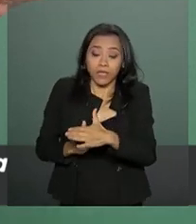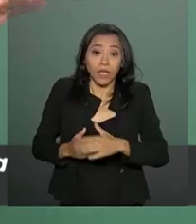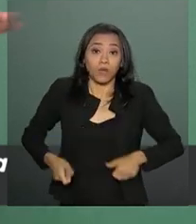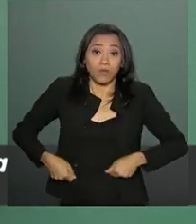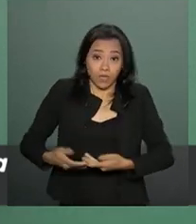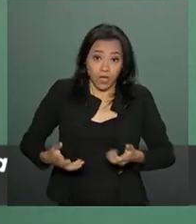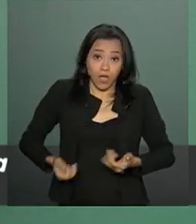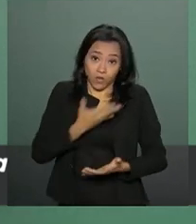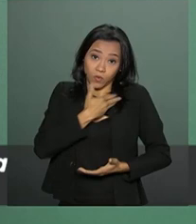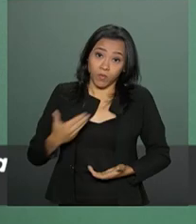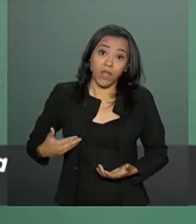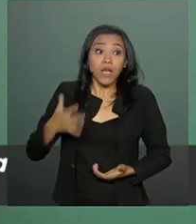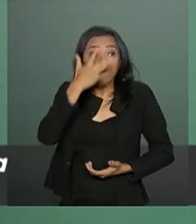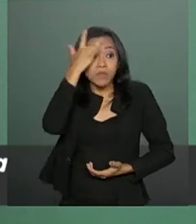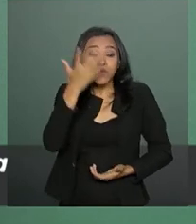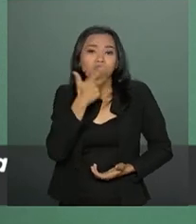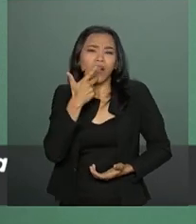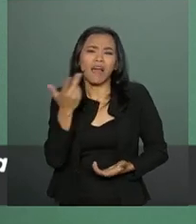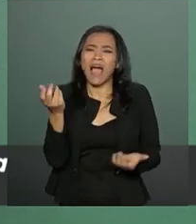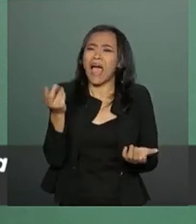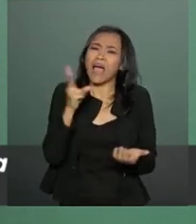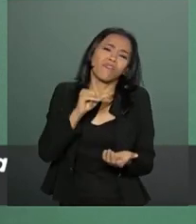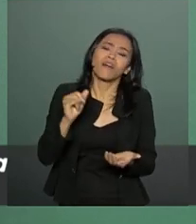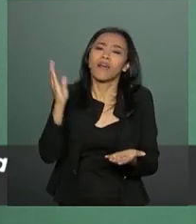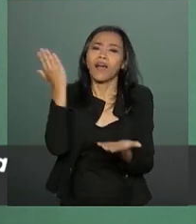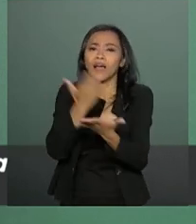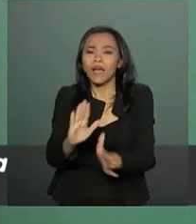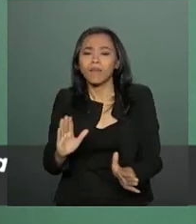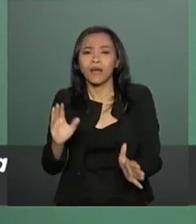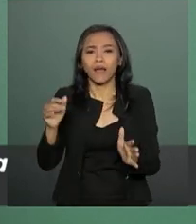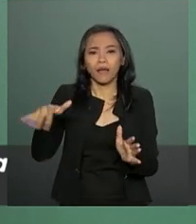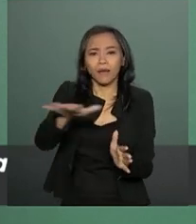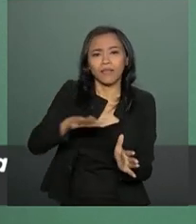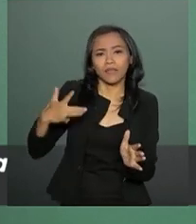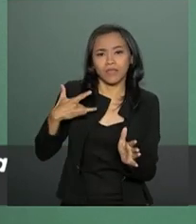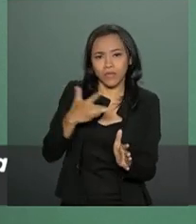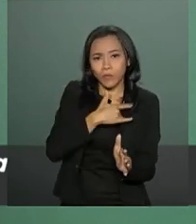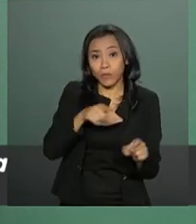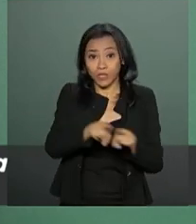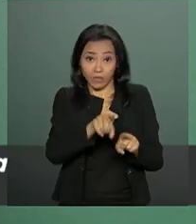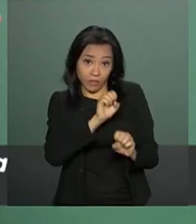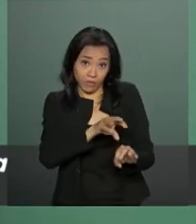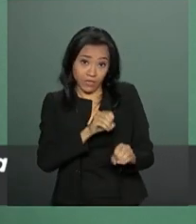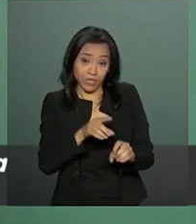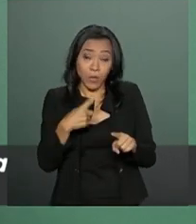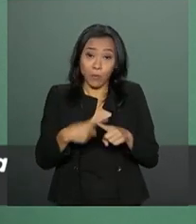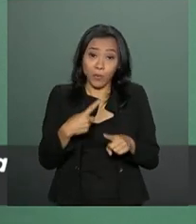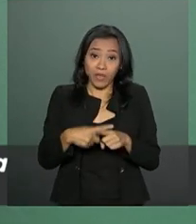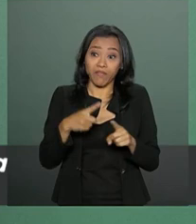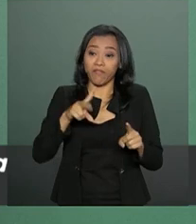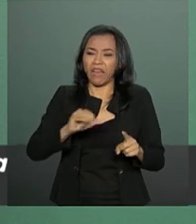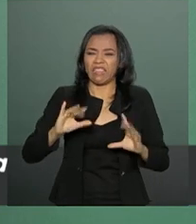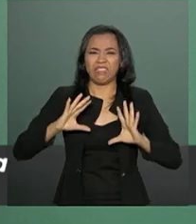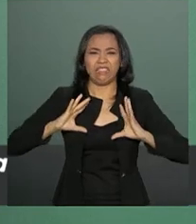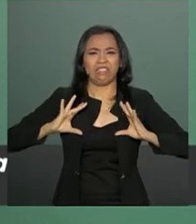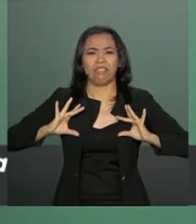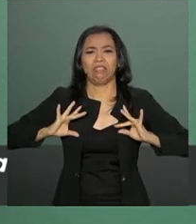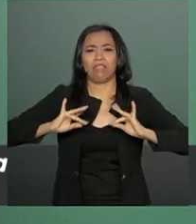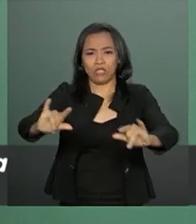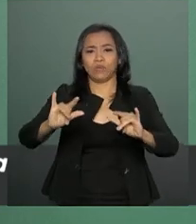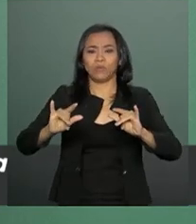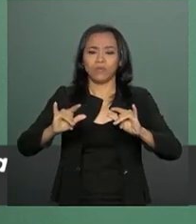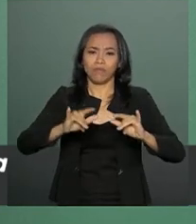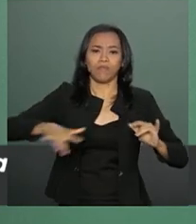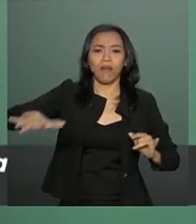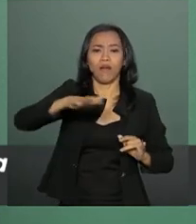a educação e saúde como se o nosso objetivo fosse chegar ao poder para destruir o setor educacional e o setor da